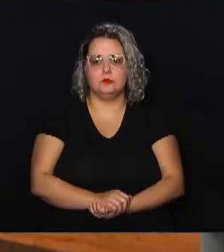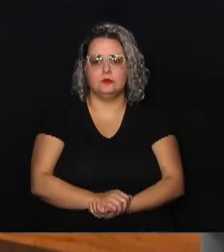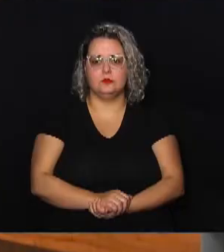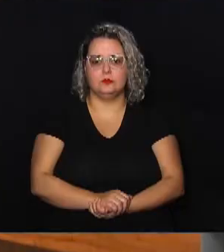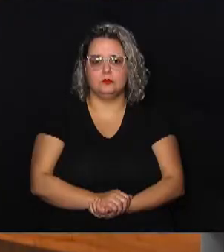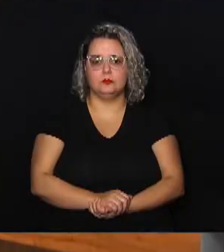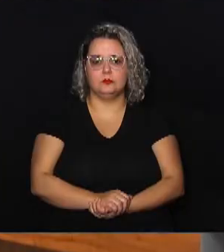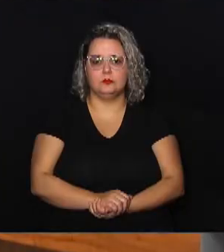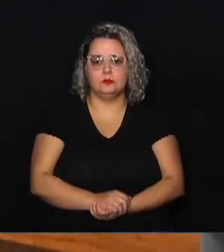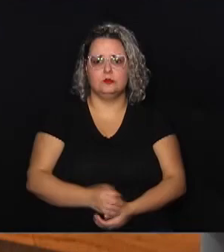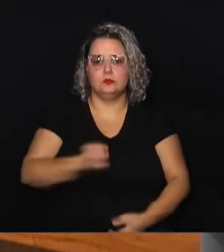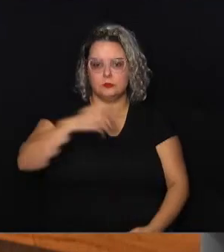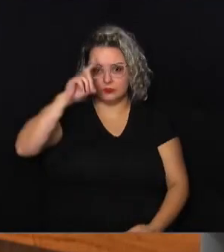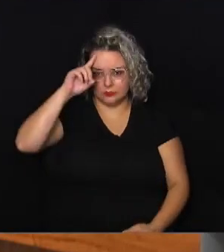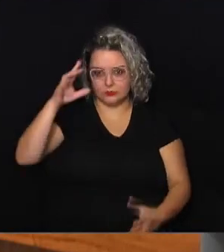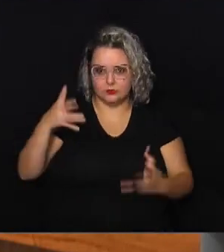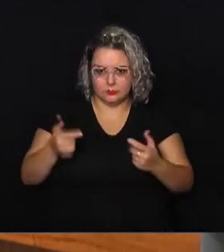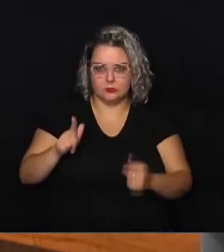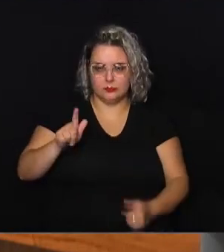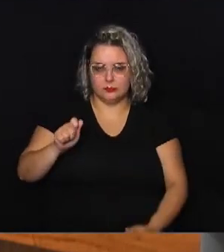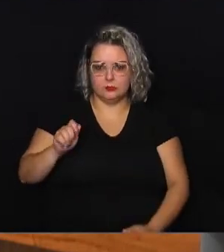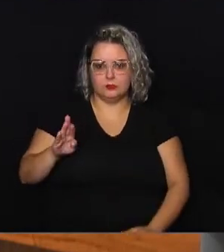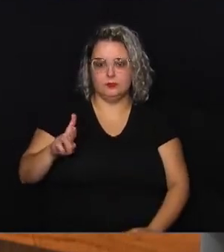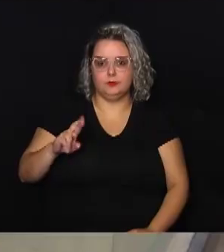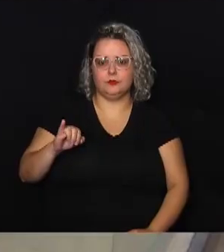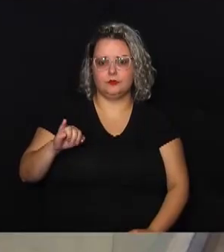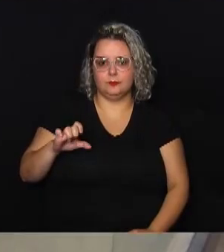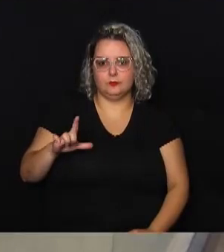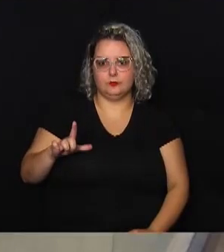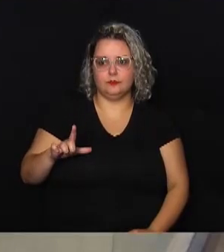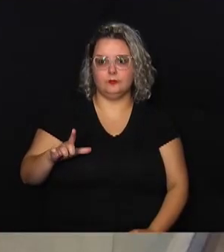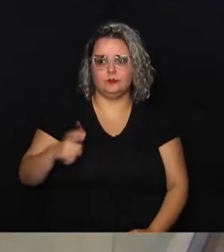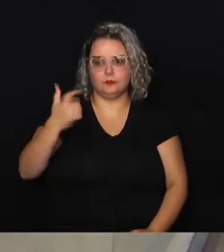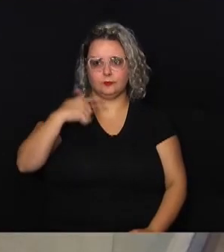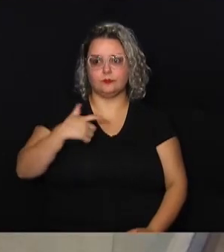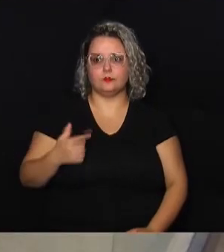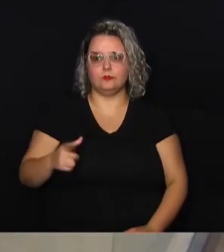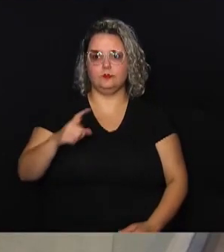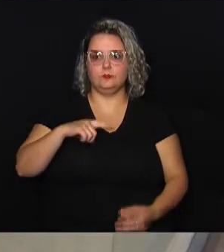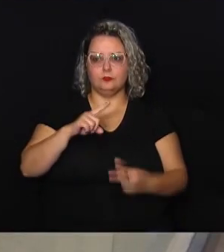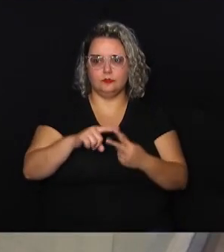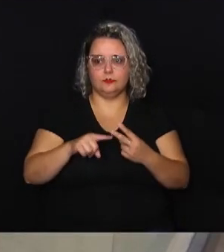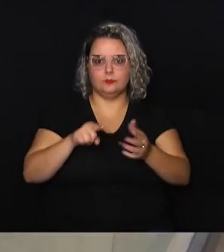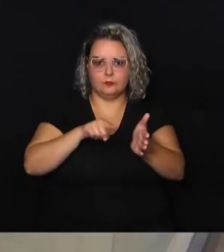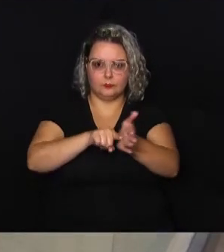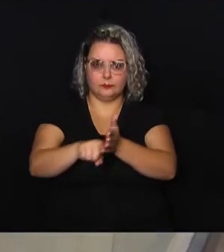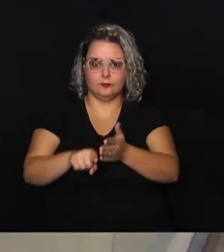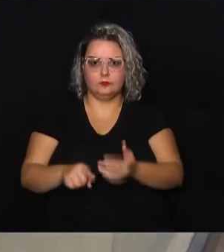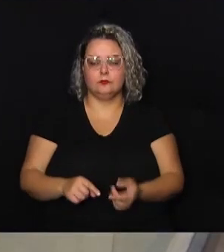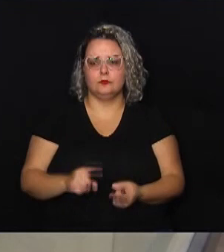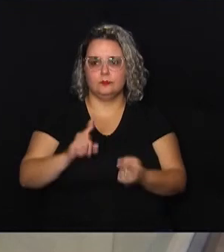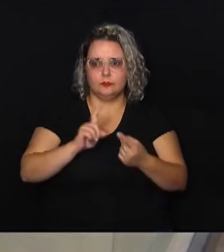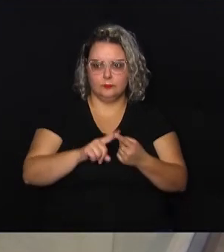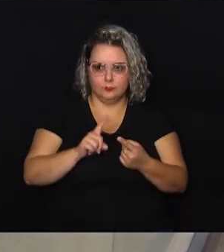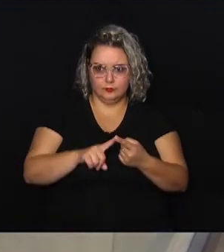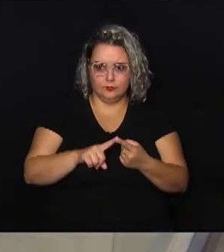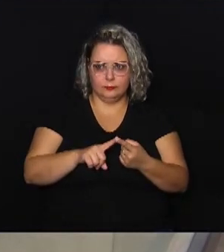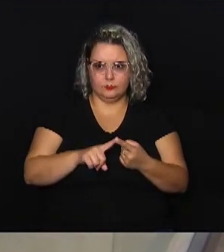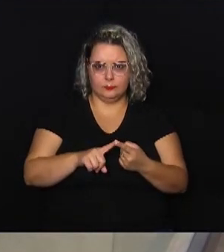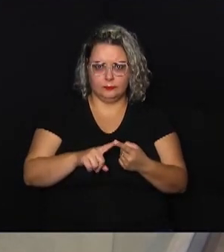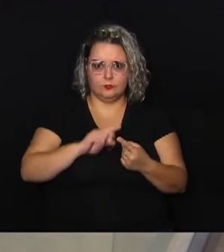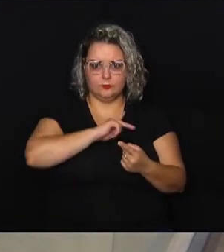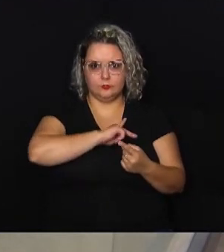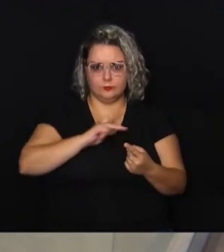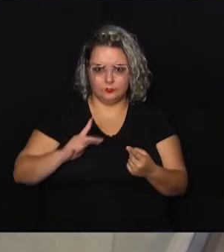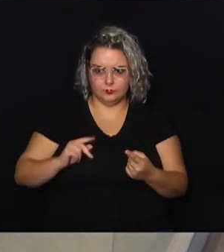Bom dia a todos, meu nome é Gabriel Tortorelli Pompermayer. Eu tenho duas perguntas. Uma para o presidente